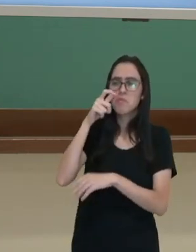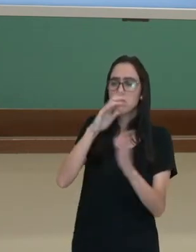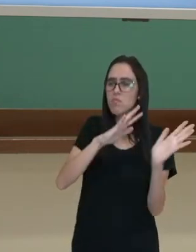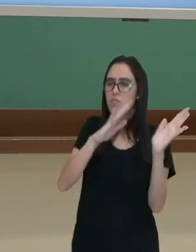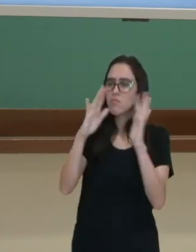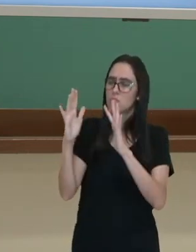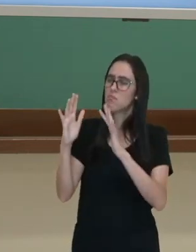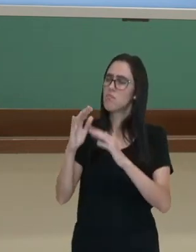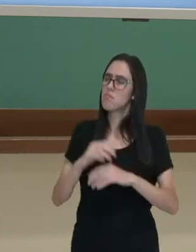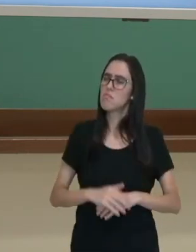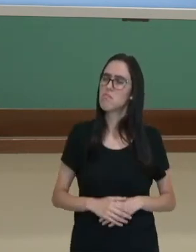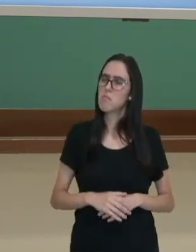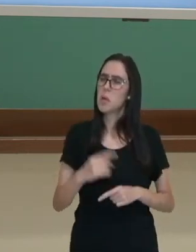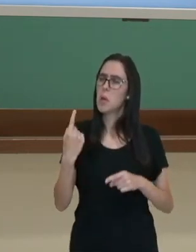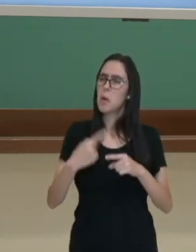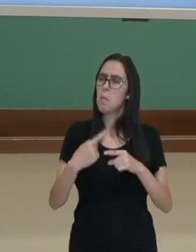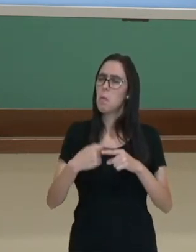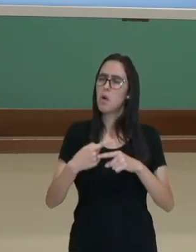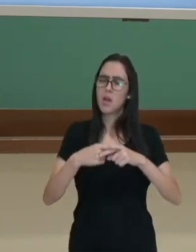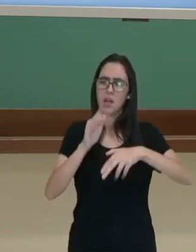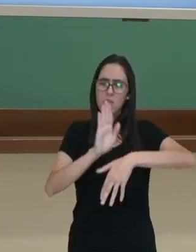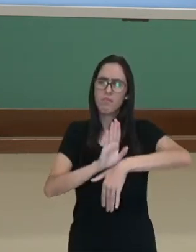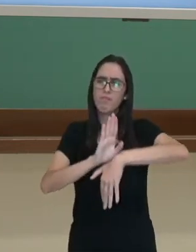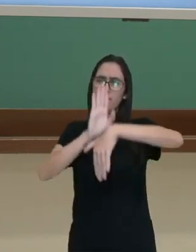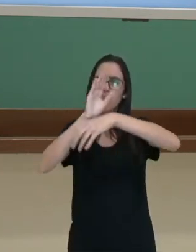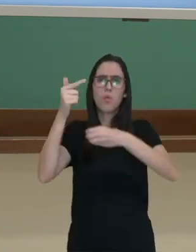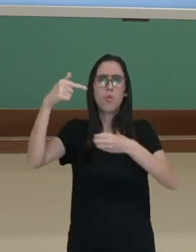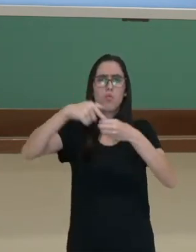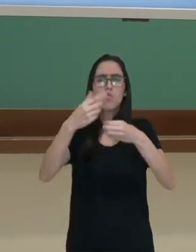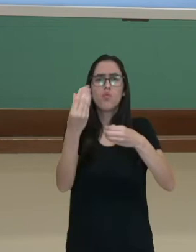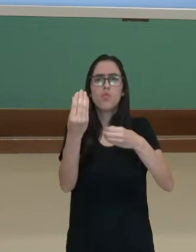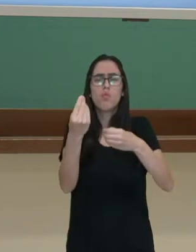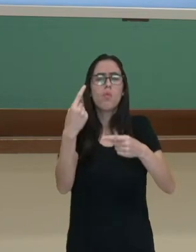eu gasto um monte de combustível com foguete se é só ir subindo?